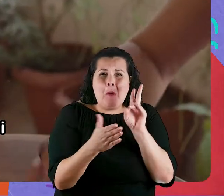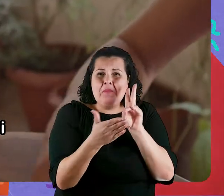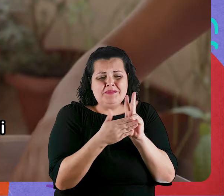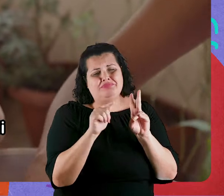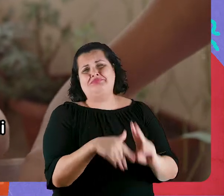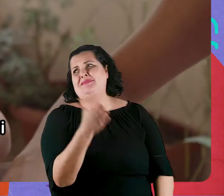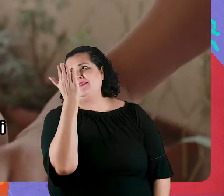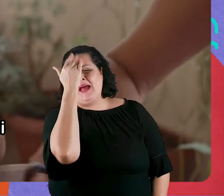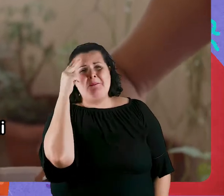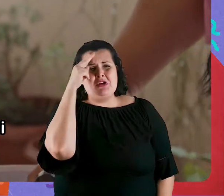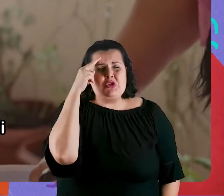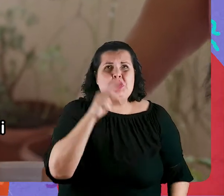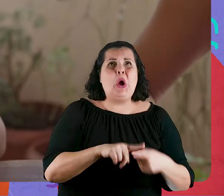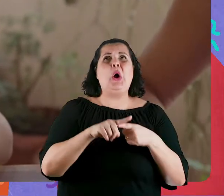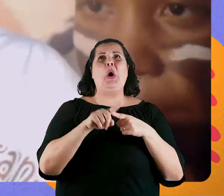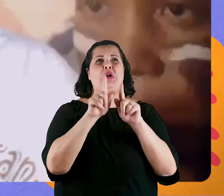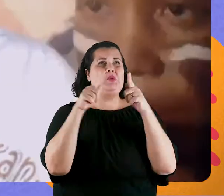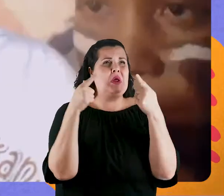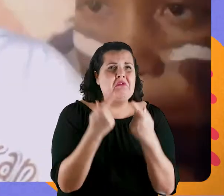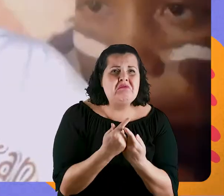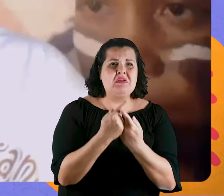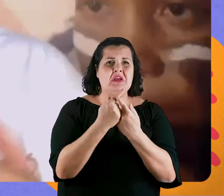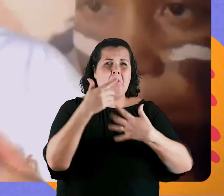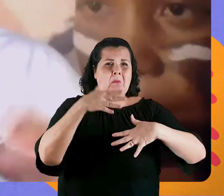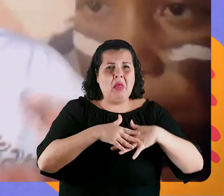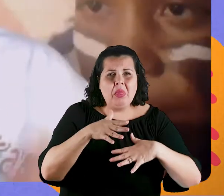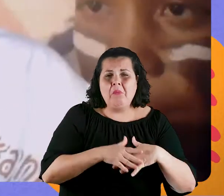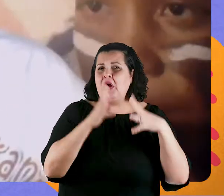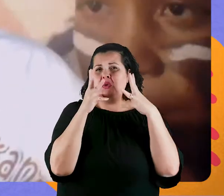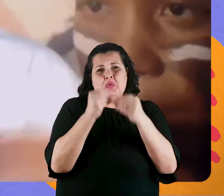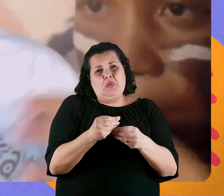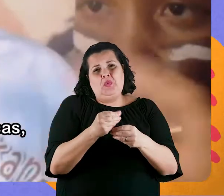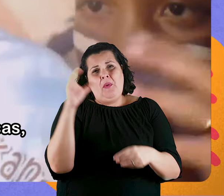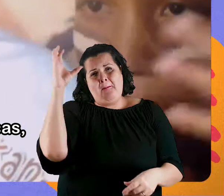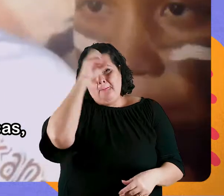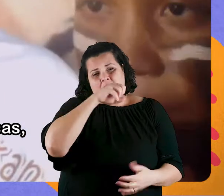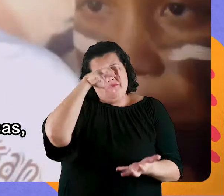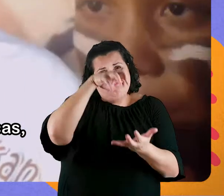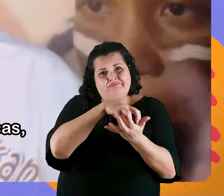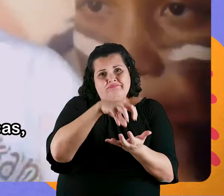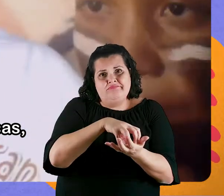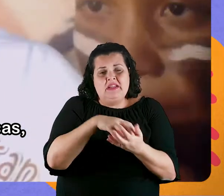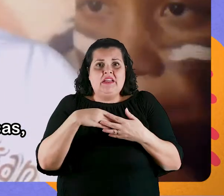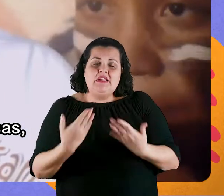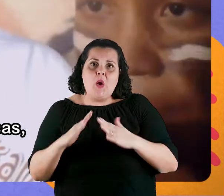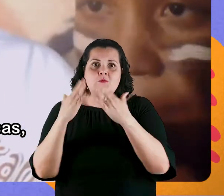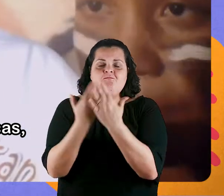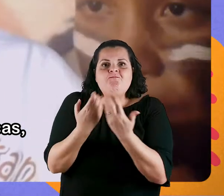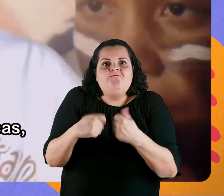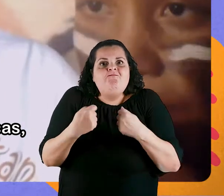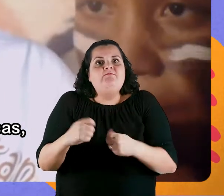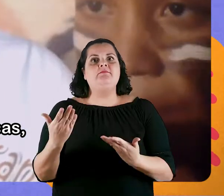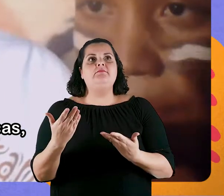aprende ali na prática, sem separação. E a escola pensa a educação a partir de outras teorias